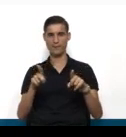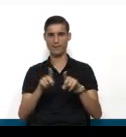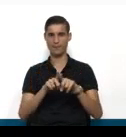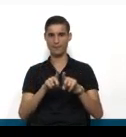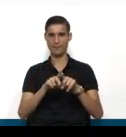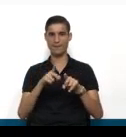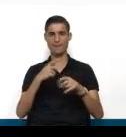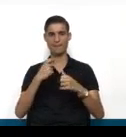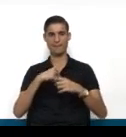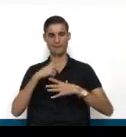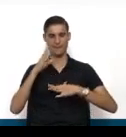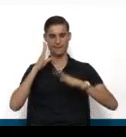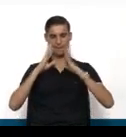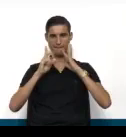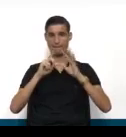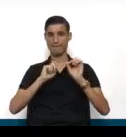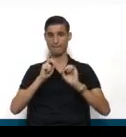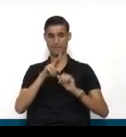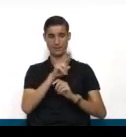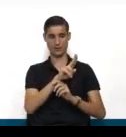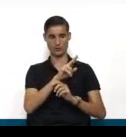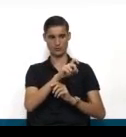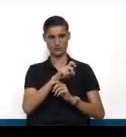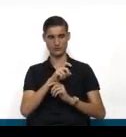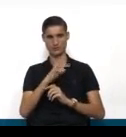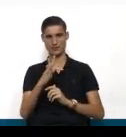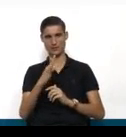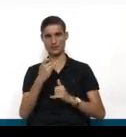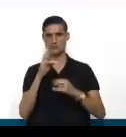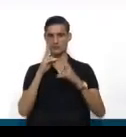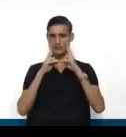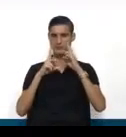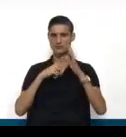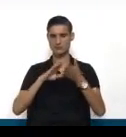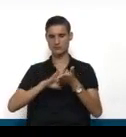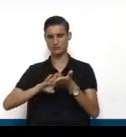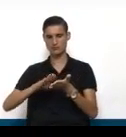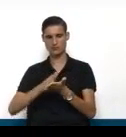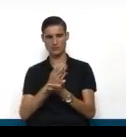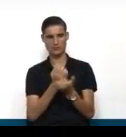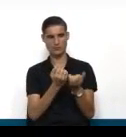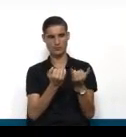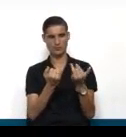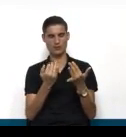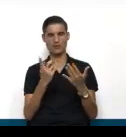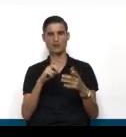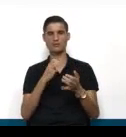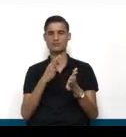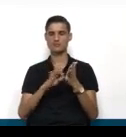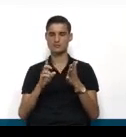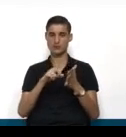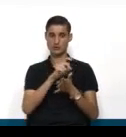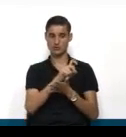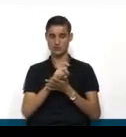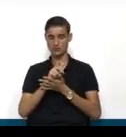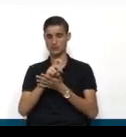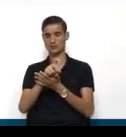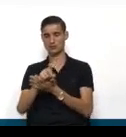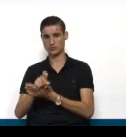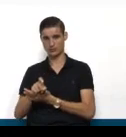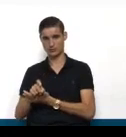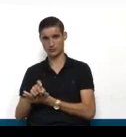que eu tenho que esse u de xt, considerando a minha separação de variáveis, pode ser escrito como x de